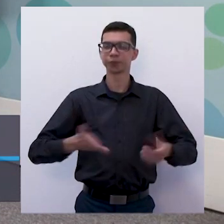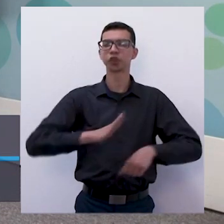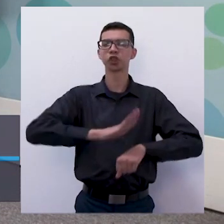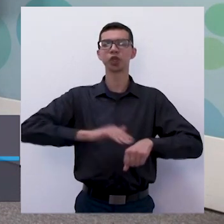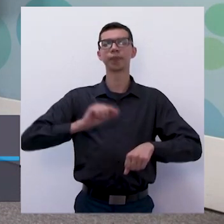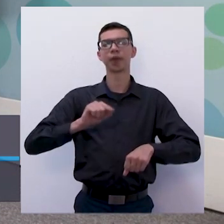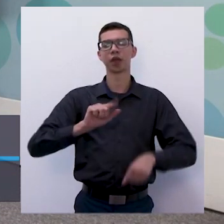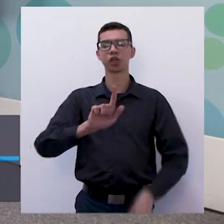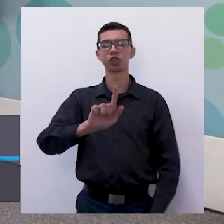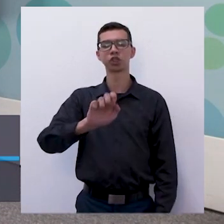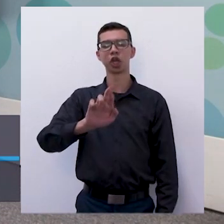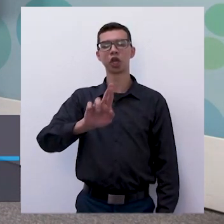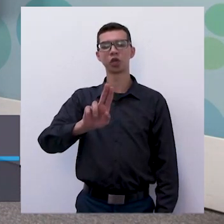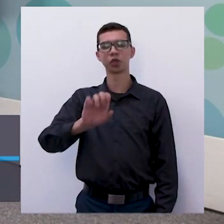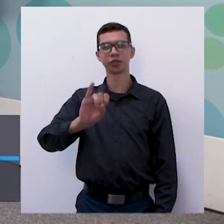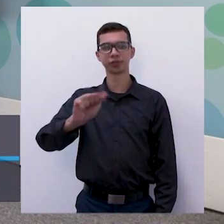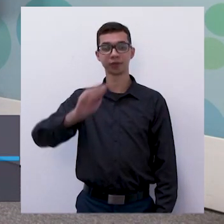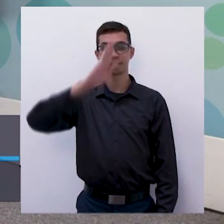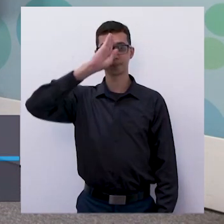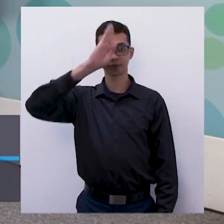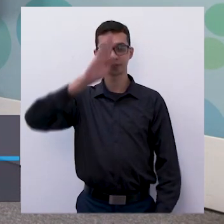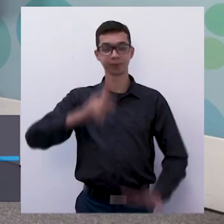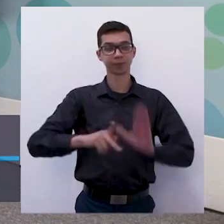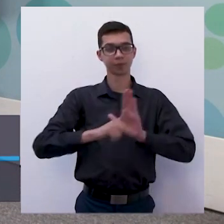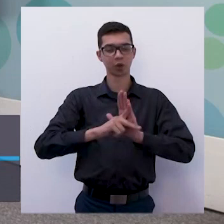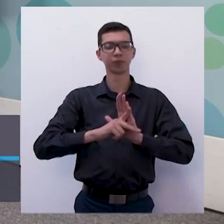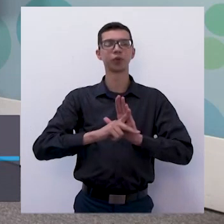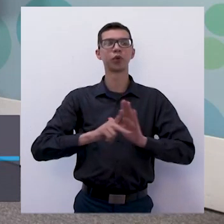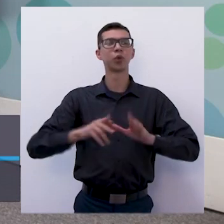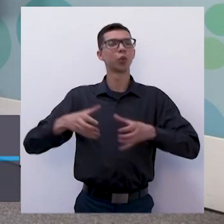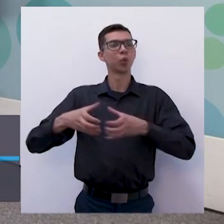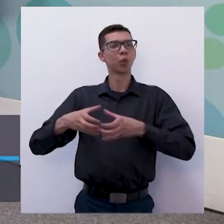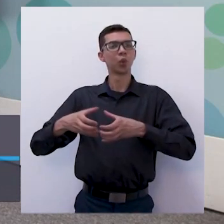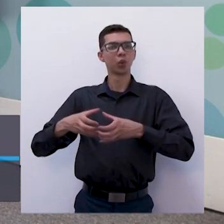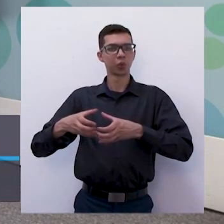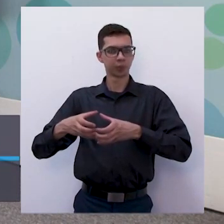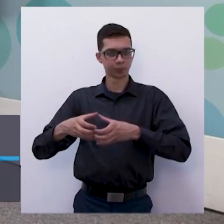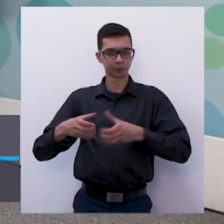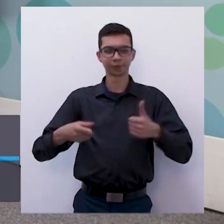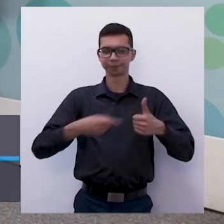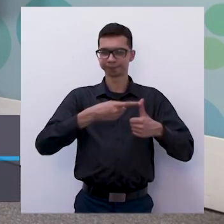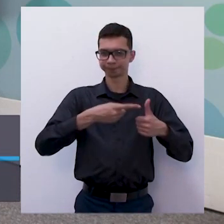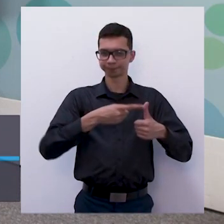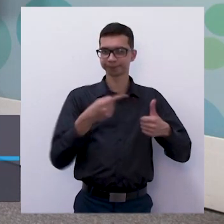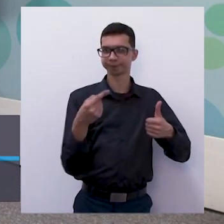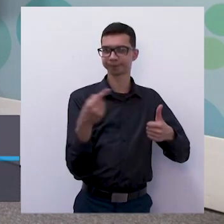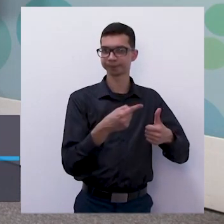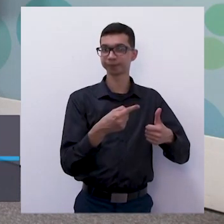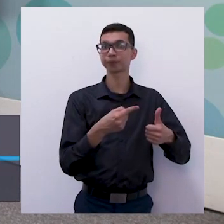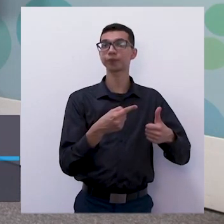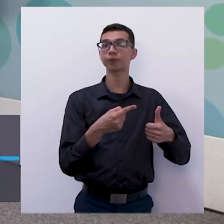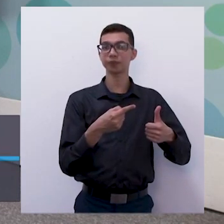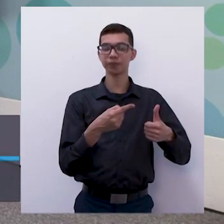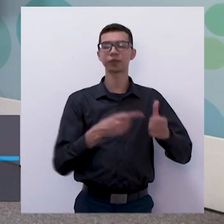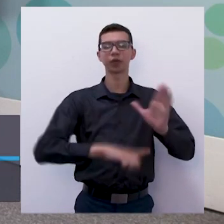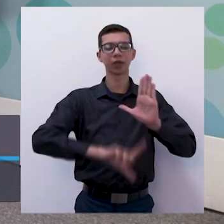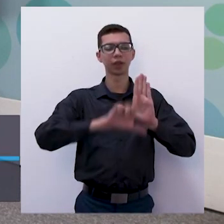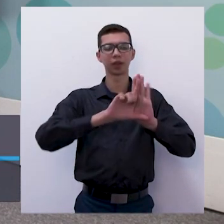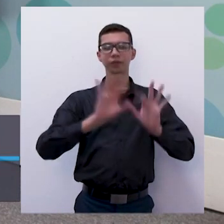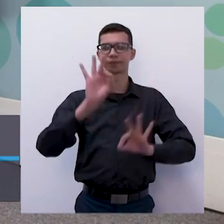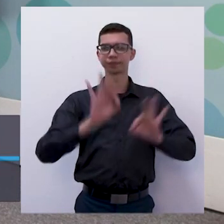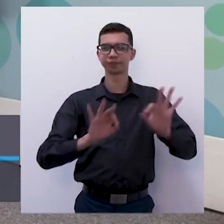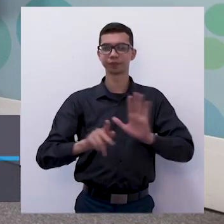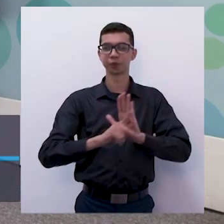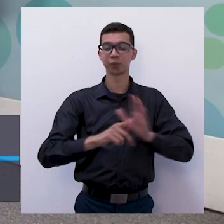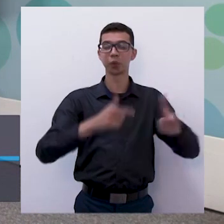Que é aquele órgão principal lá dos anciãos. Eles é quem vão organizar e elaborar as leis de